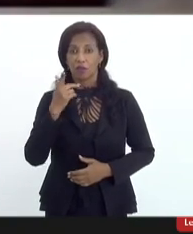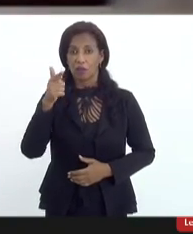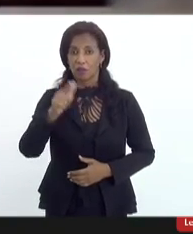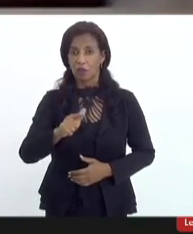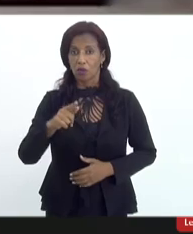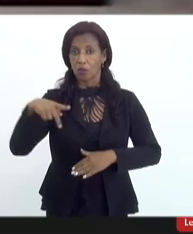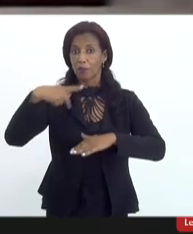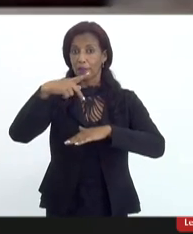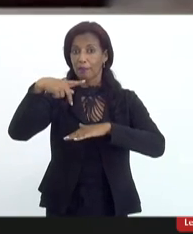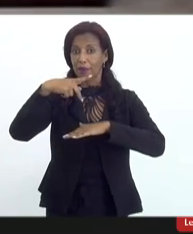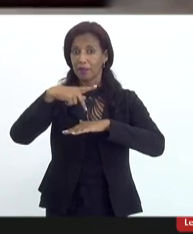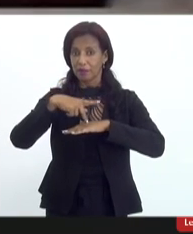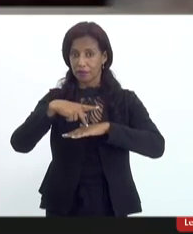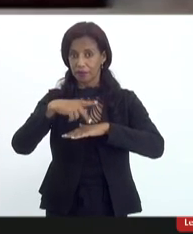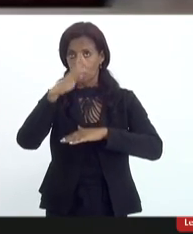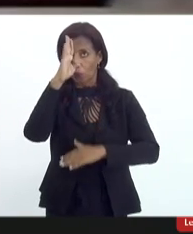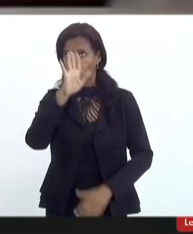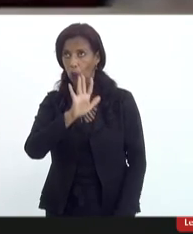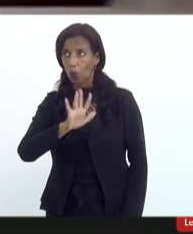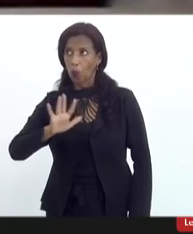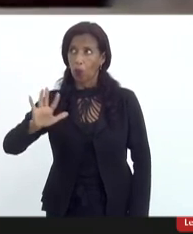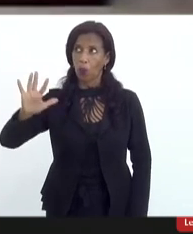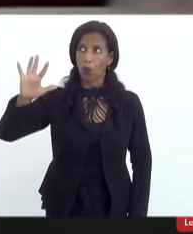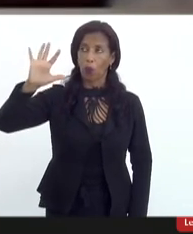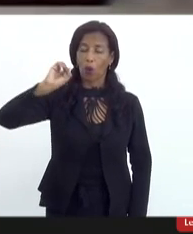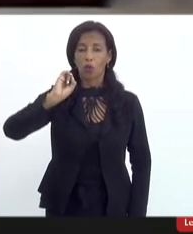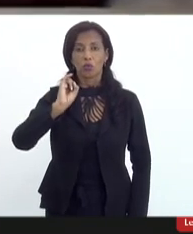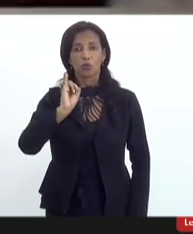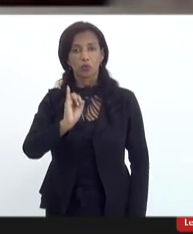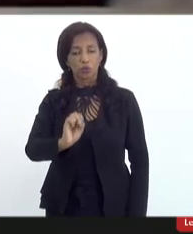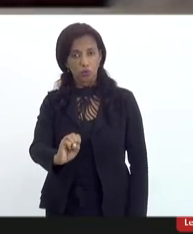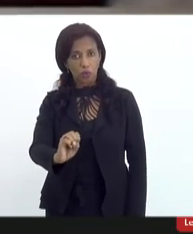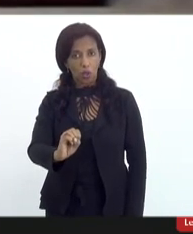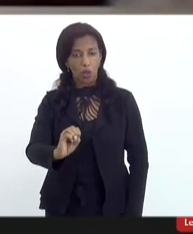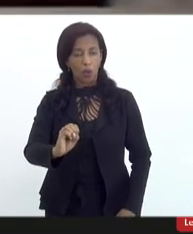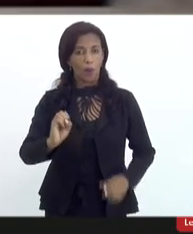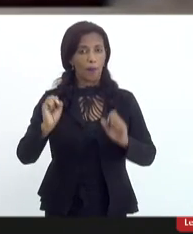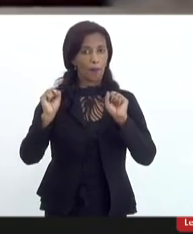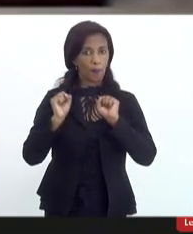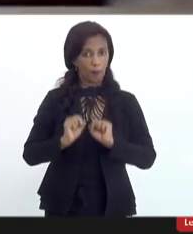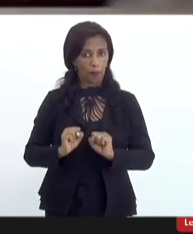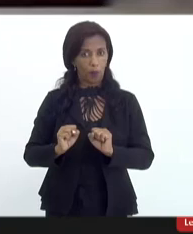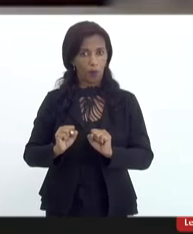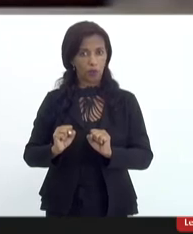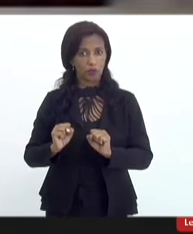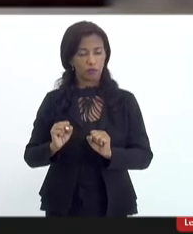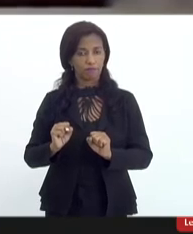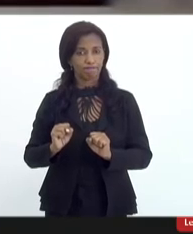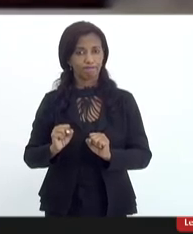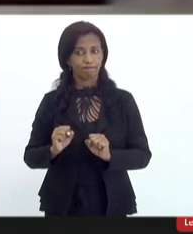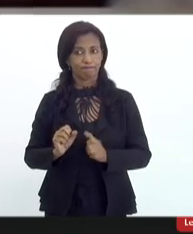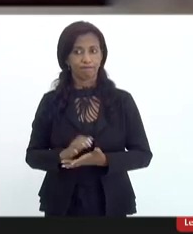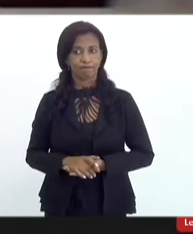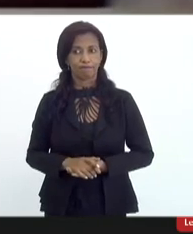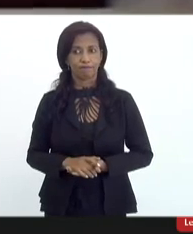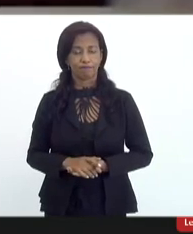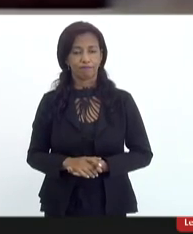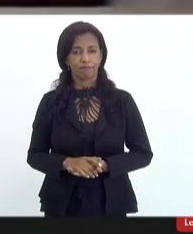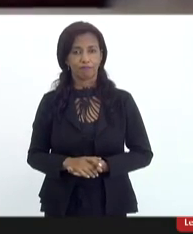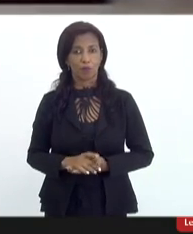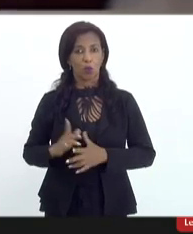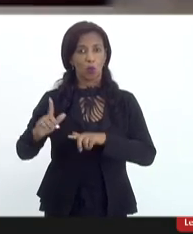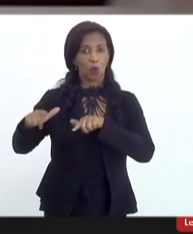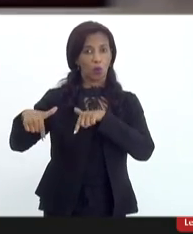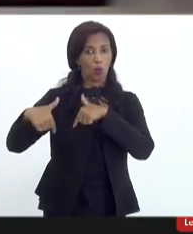nosso país, só poderá ser combatida efetivamente com